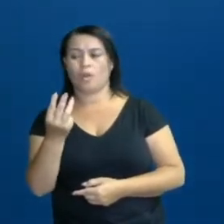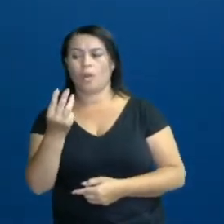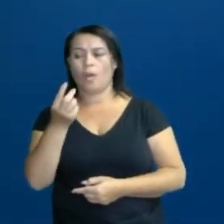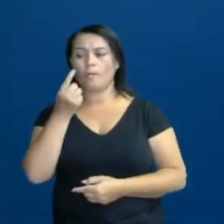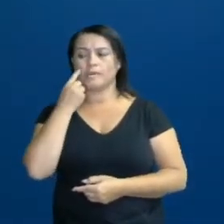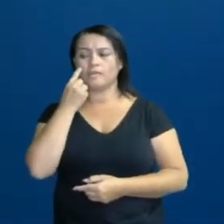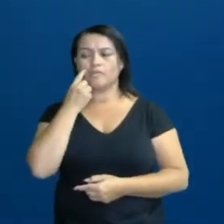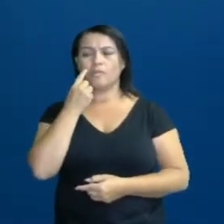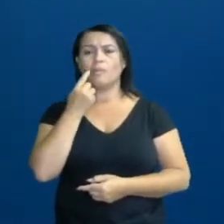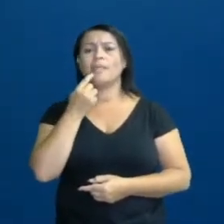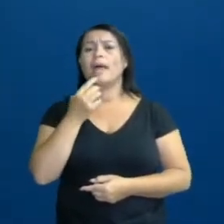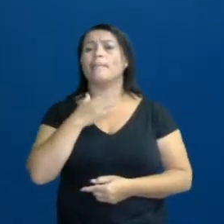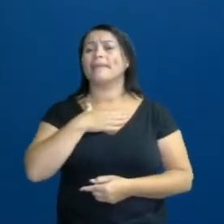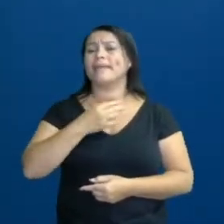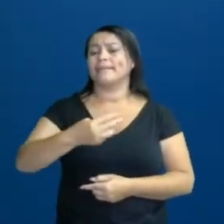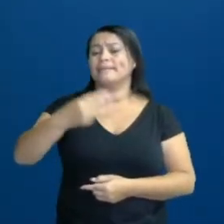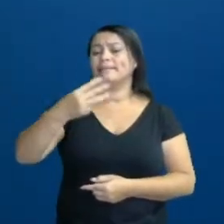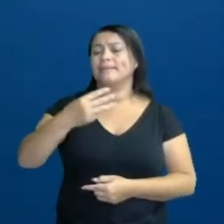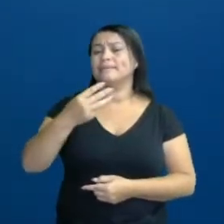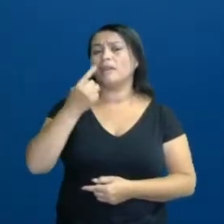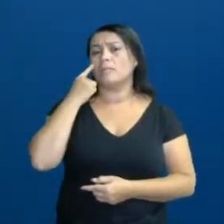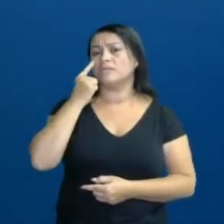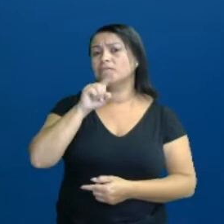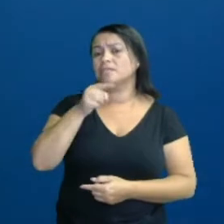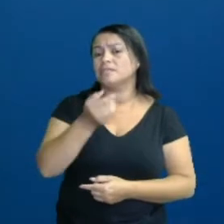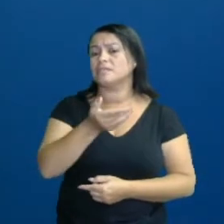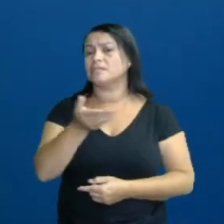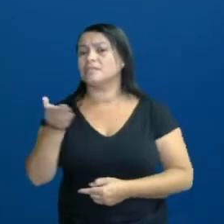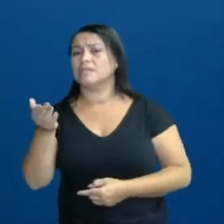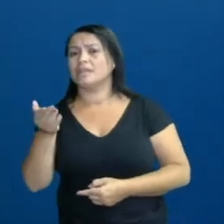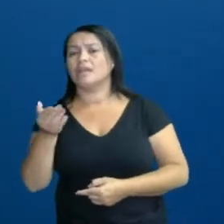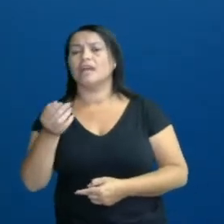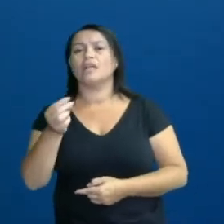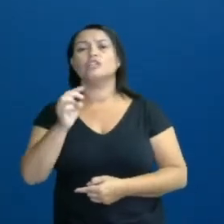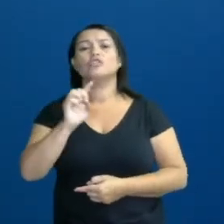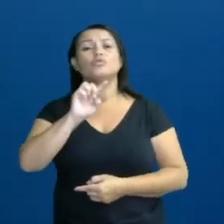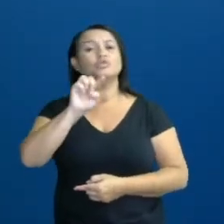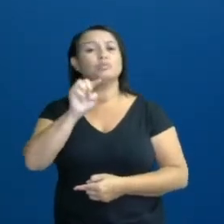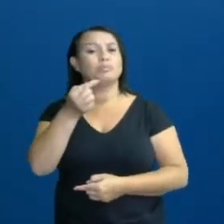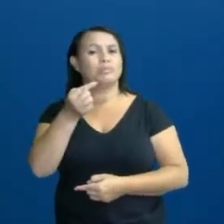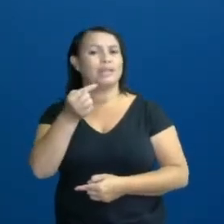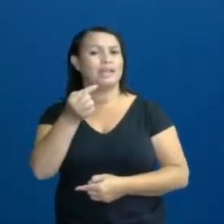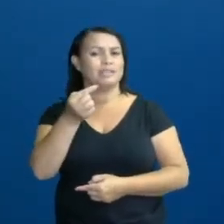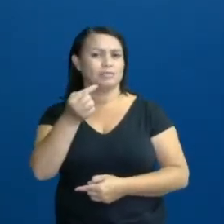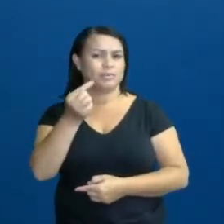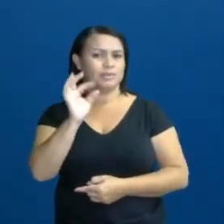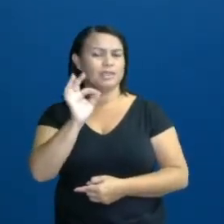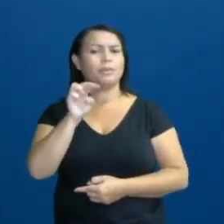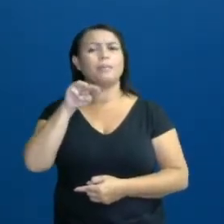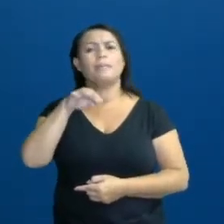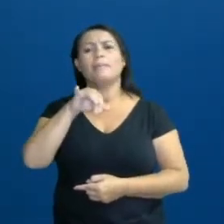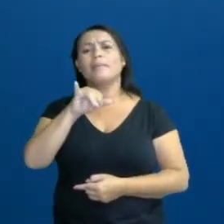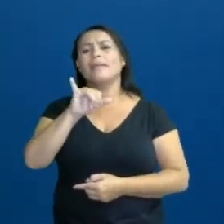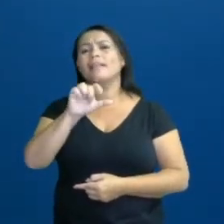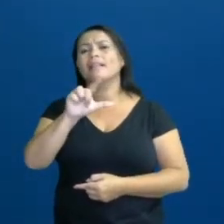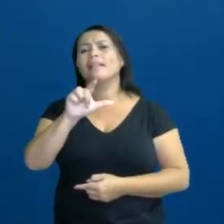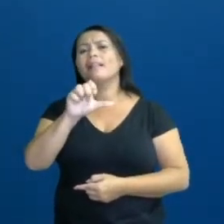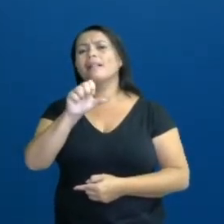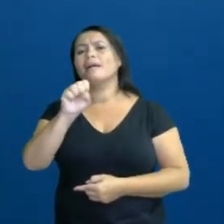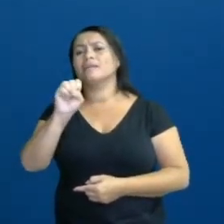3. Nessa minha terceira casa aqui, eu cheguei na casa dos milésimos, tá bem?